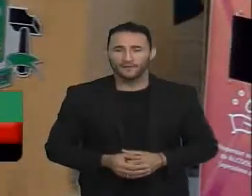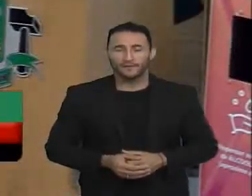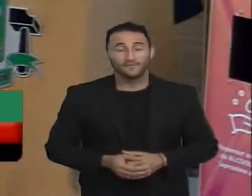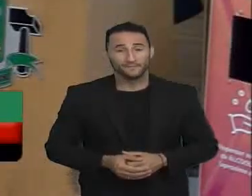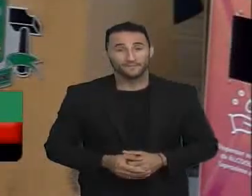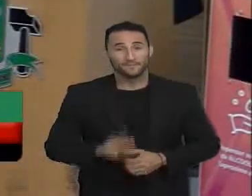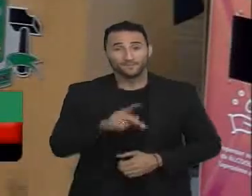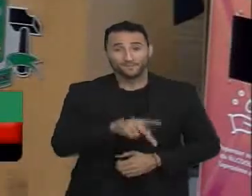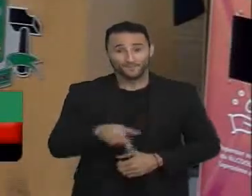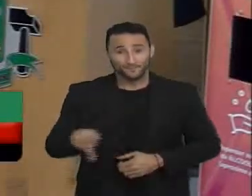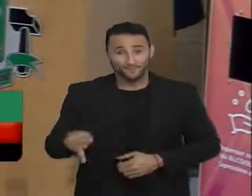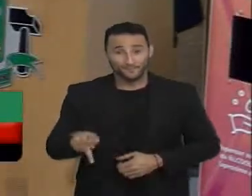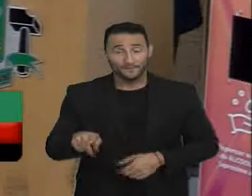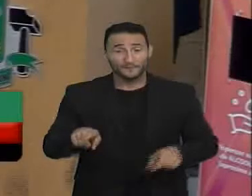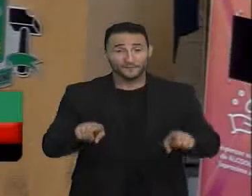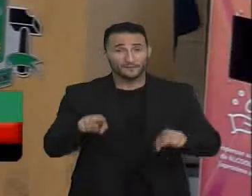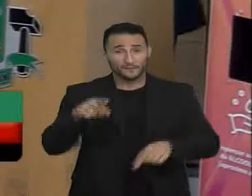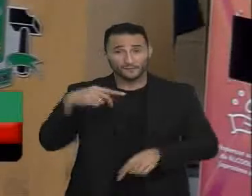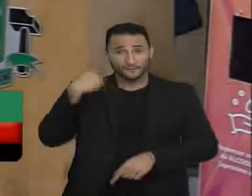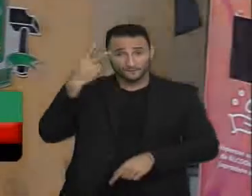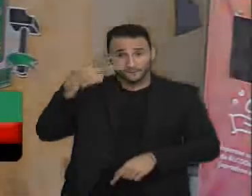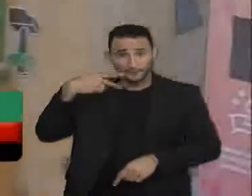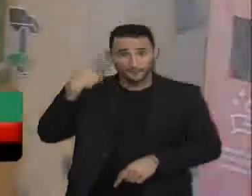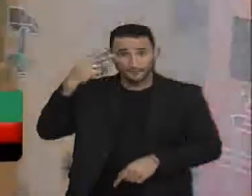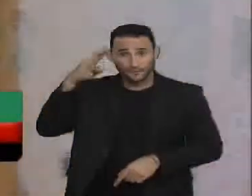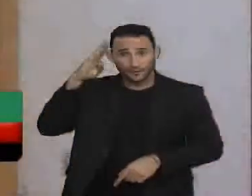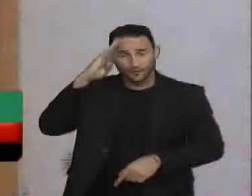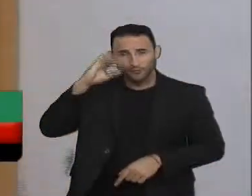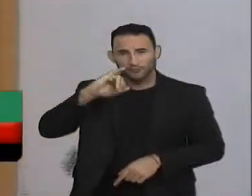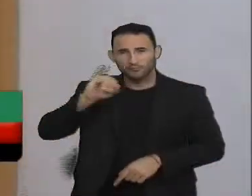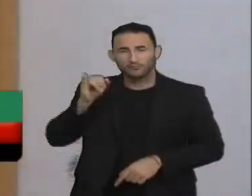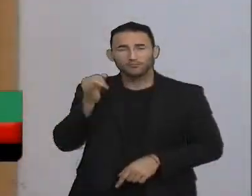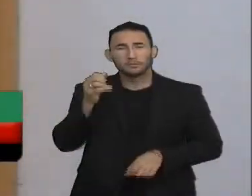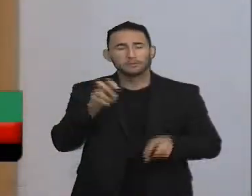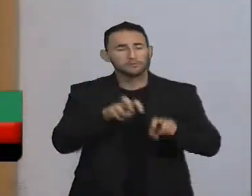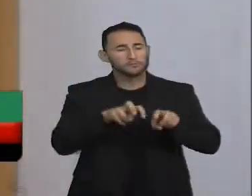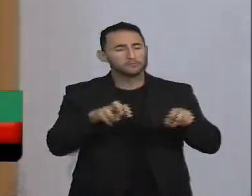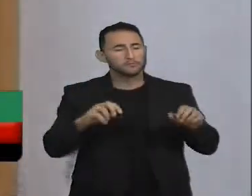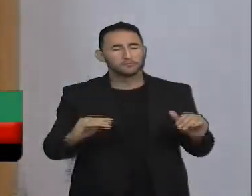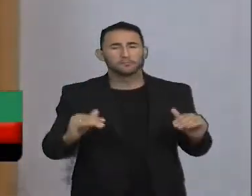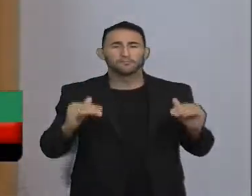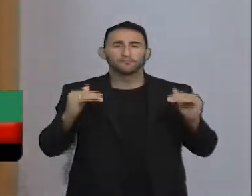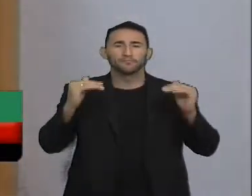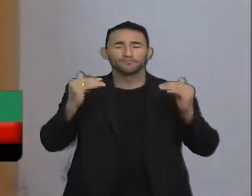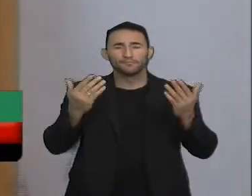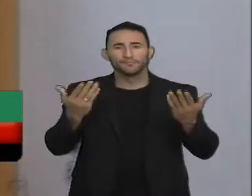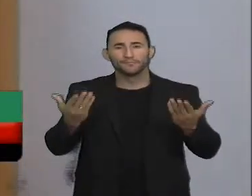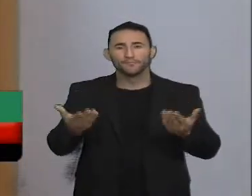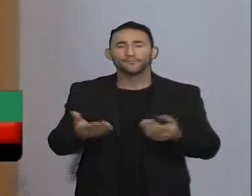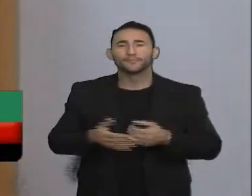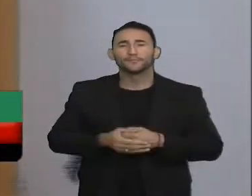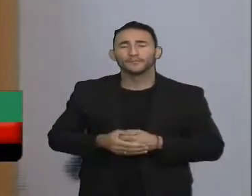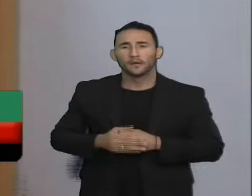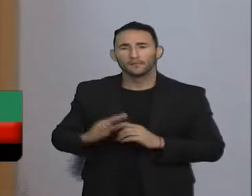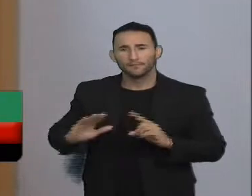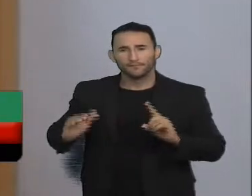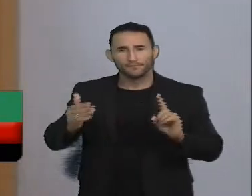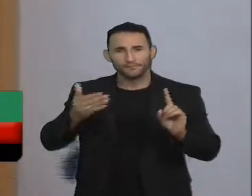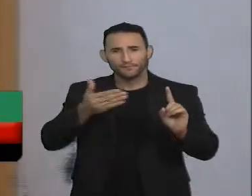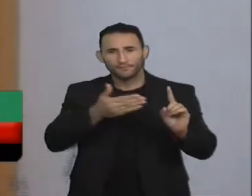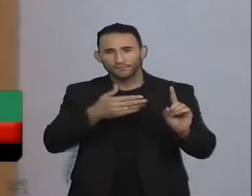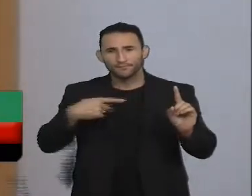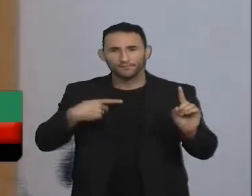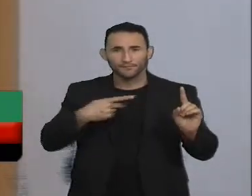Senhor presidente, vereador Josias da Juco, mesa diretora, em nome da vereadora pastora